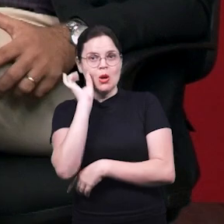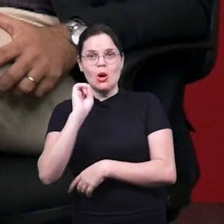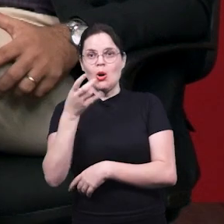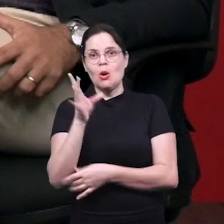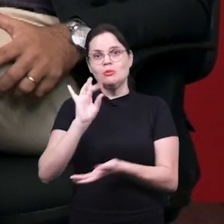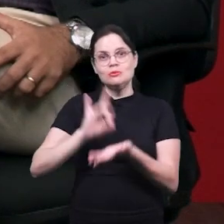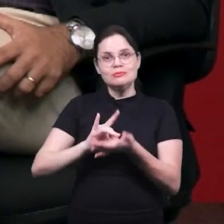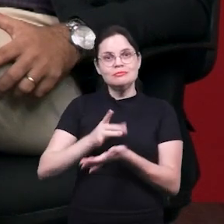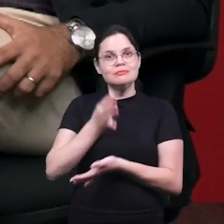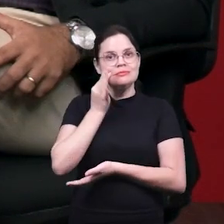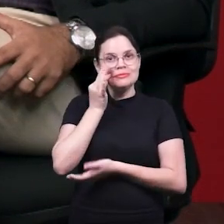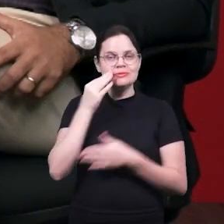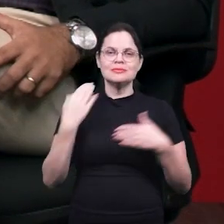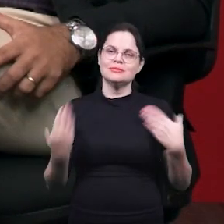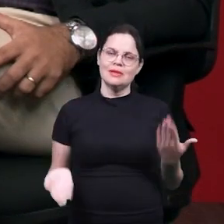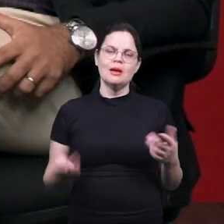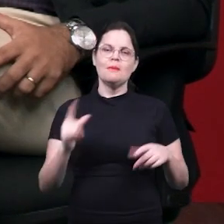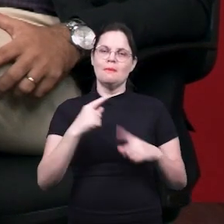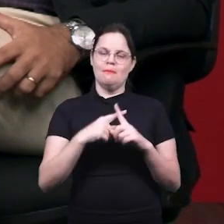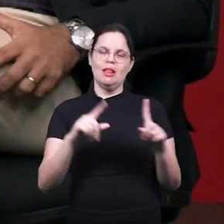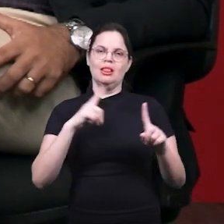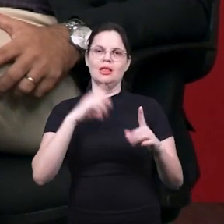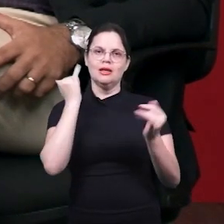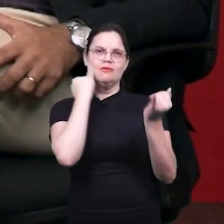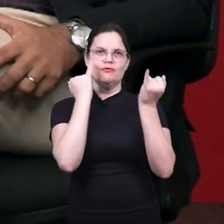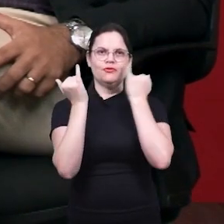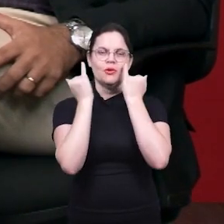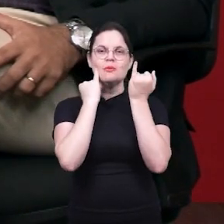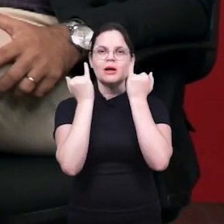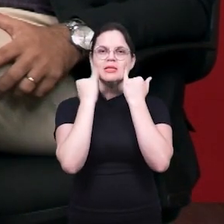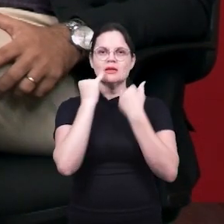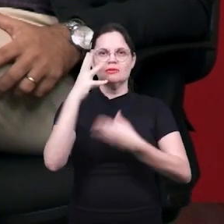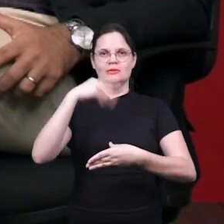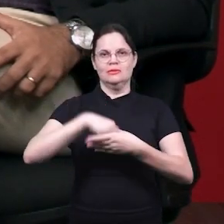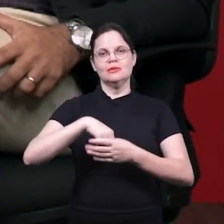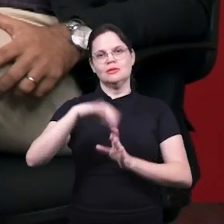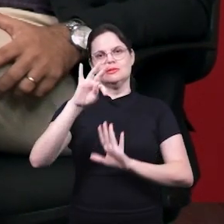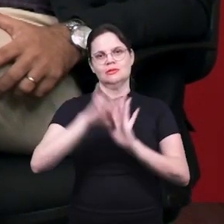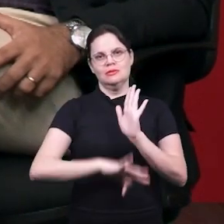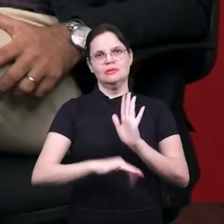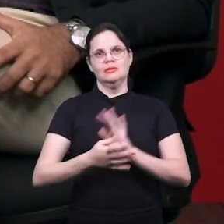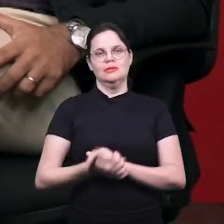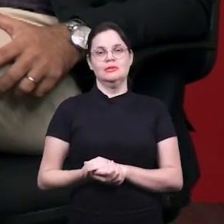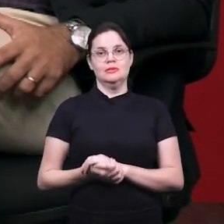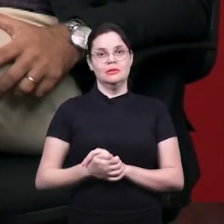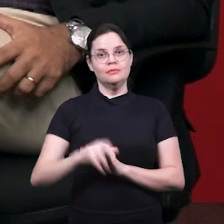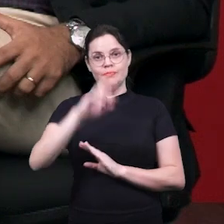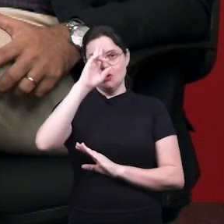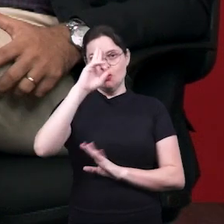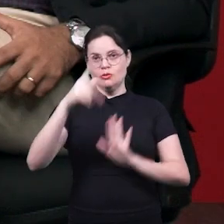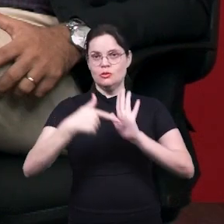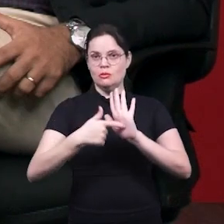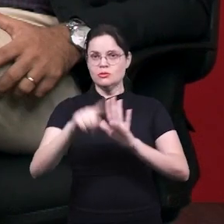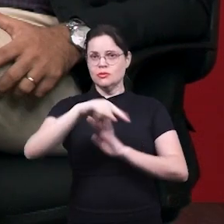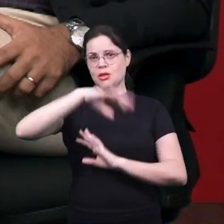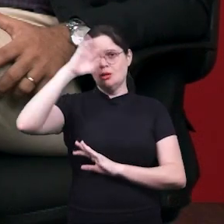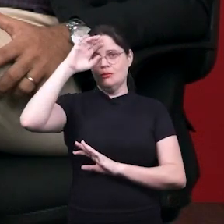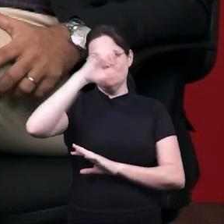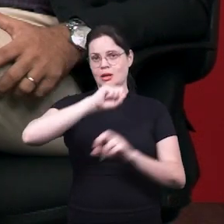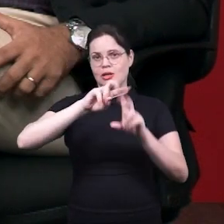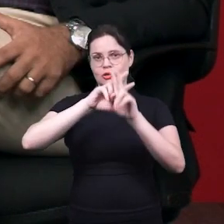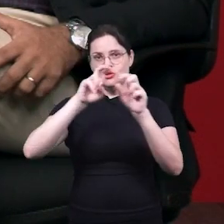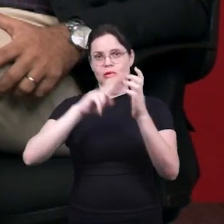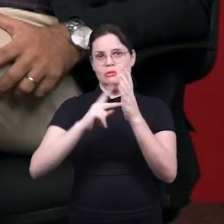aqui existem informações, né? Para nós termos a consciência. O Senhor disse assim: aprendei, pois, a parábola da